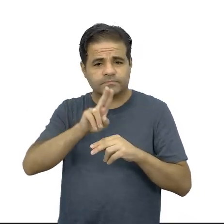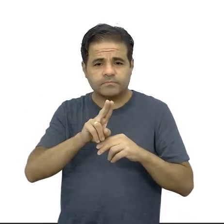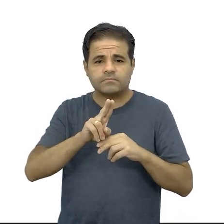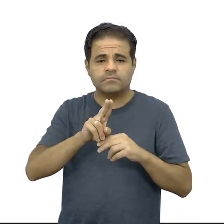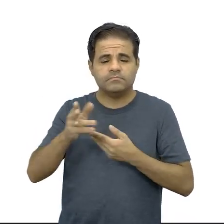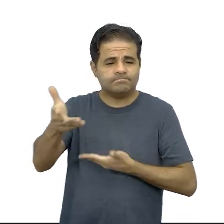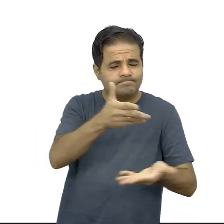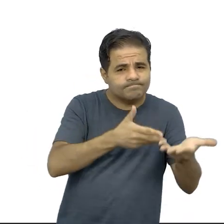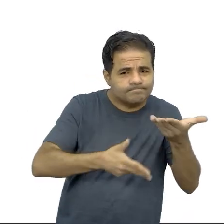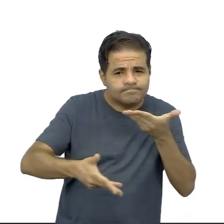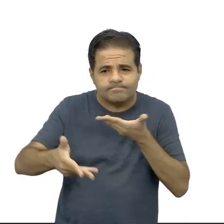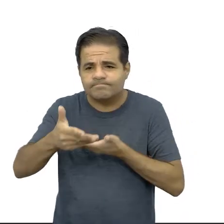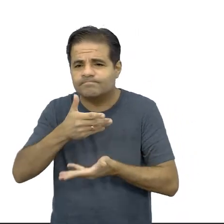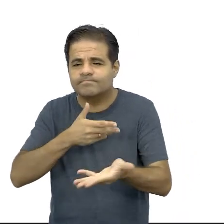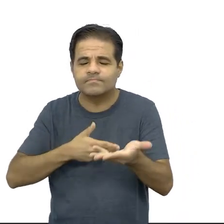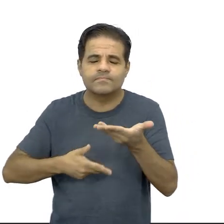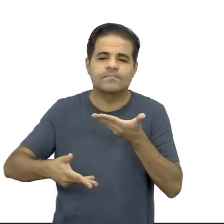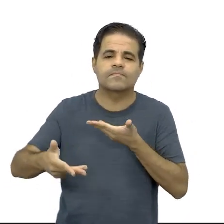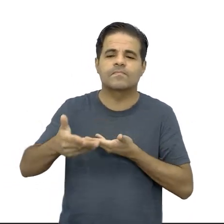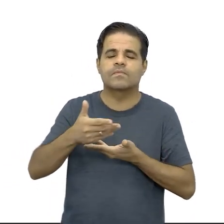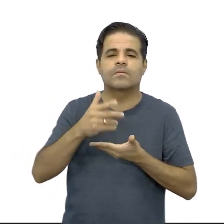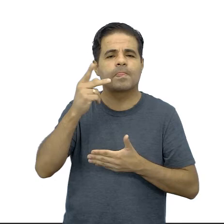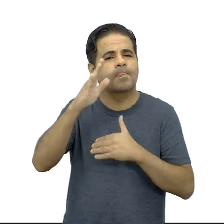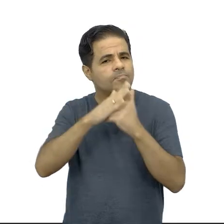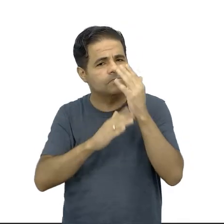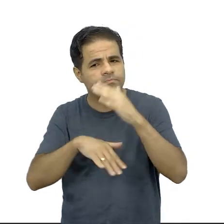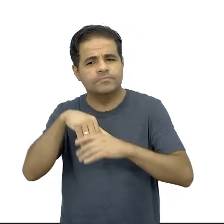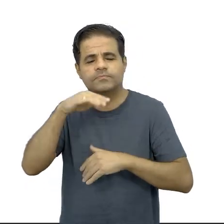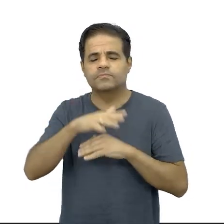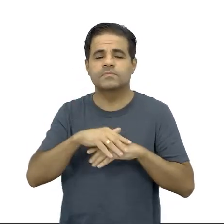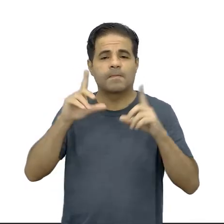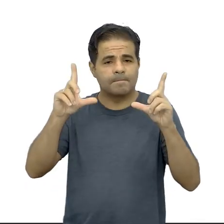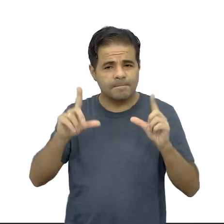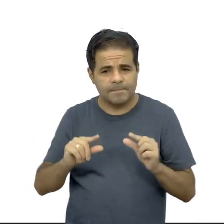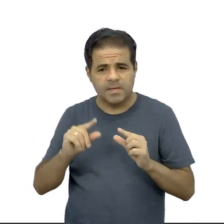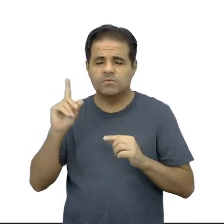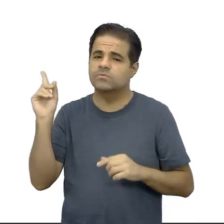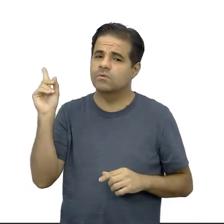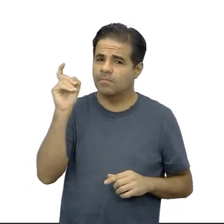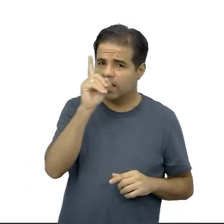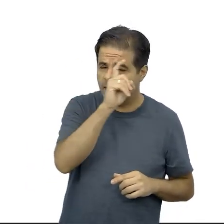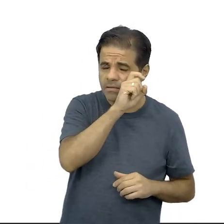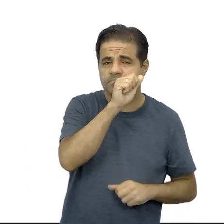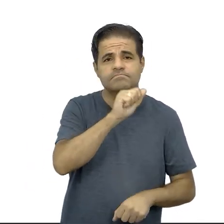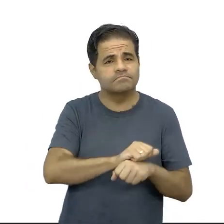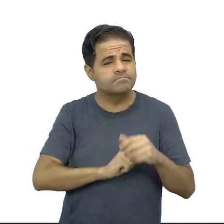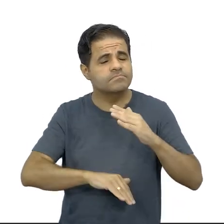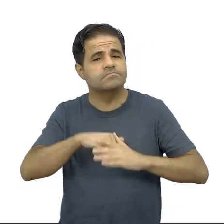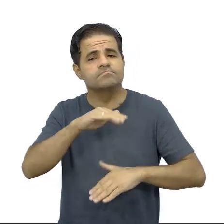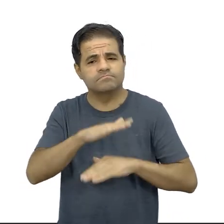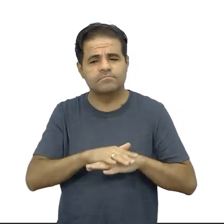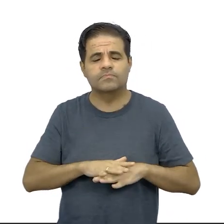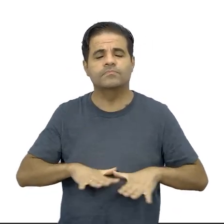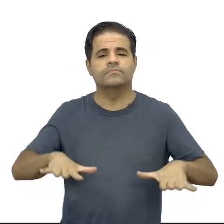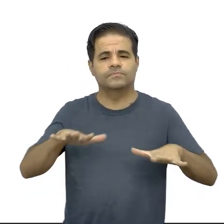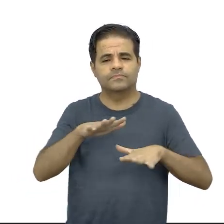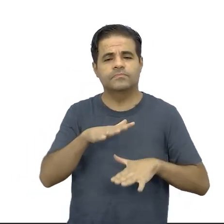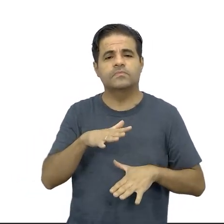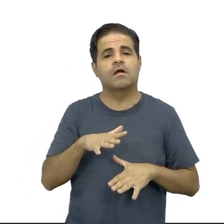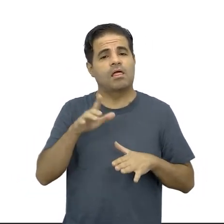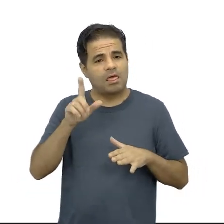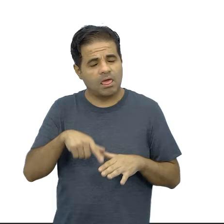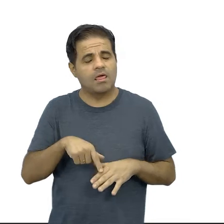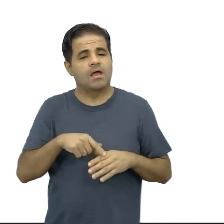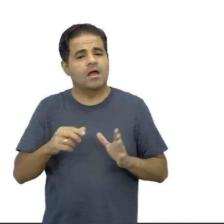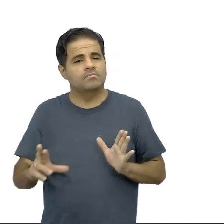se relacionam com ações menos complexas do que os previstos na habilidade do 8º ano, que é